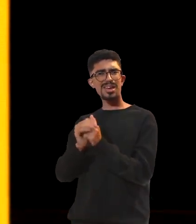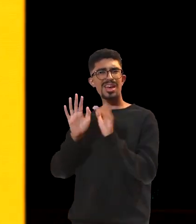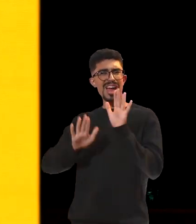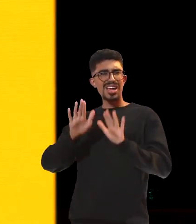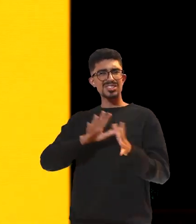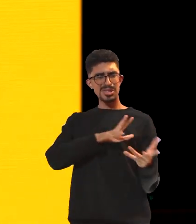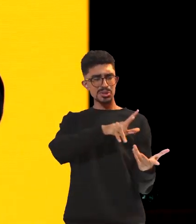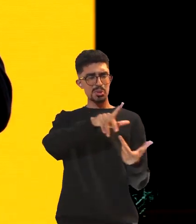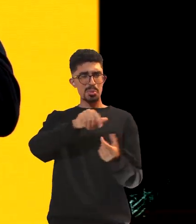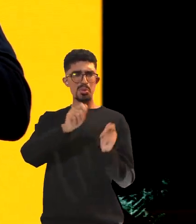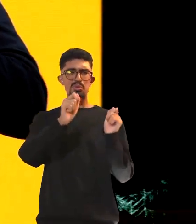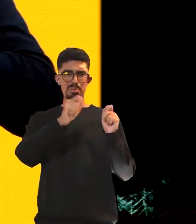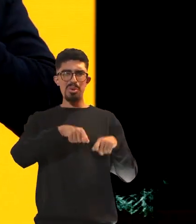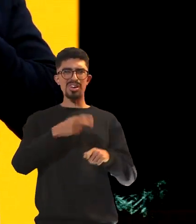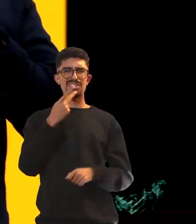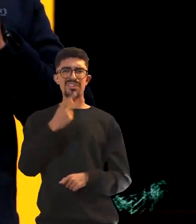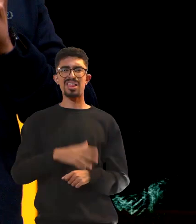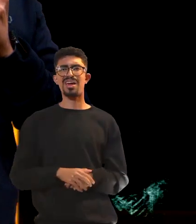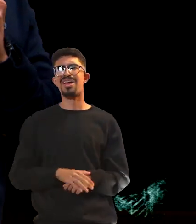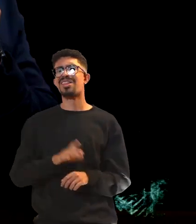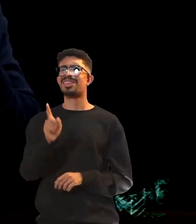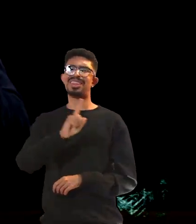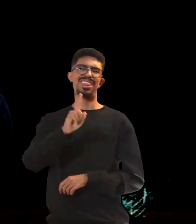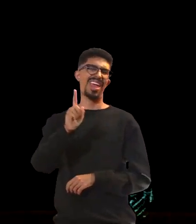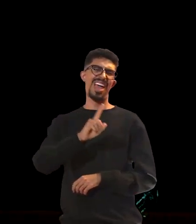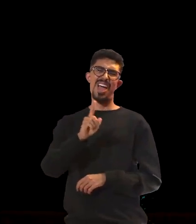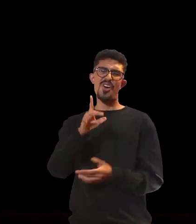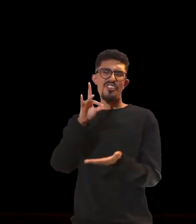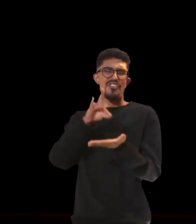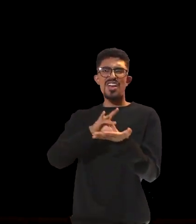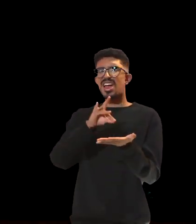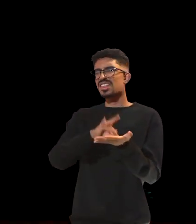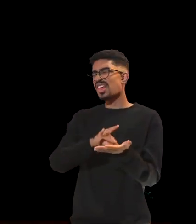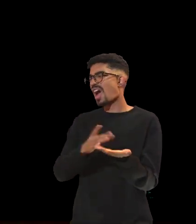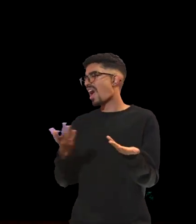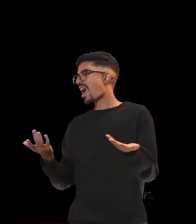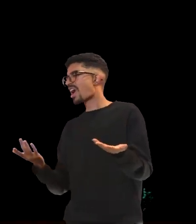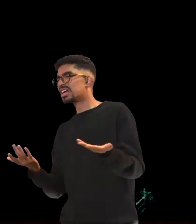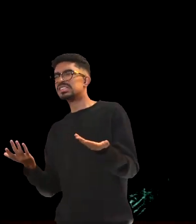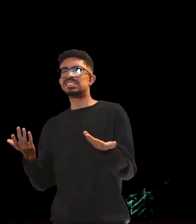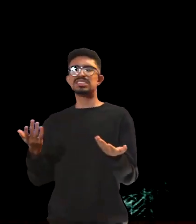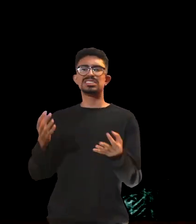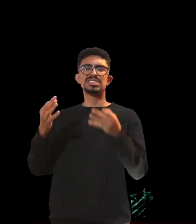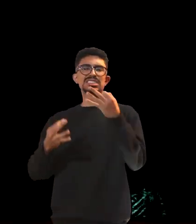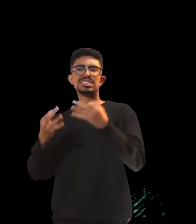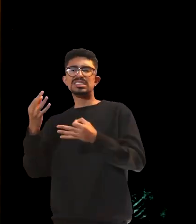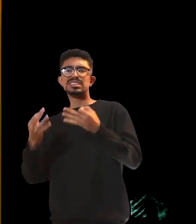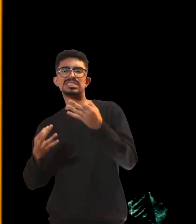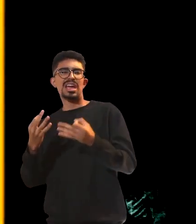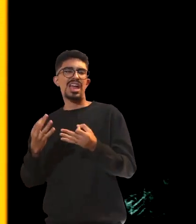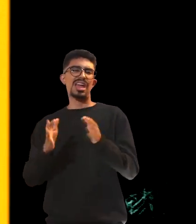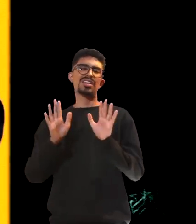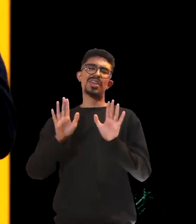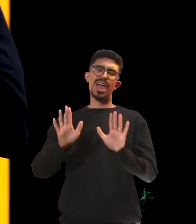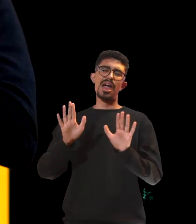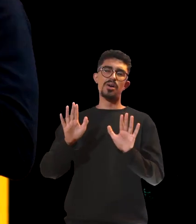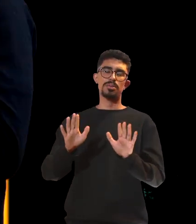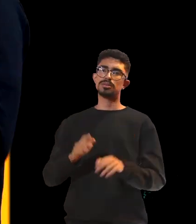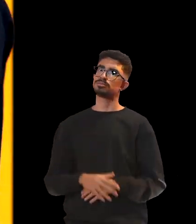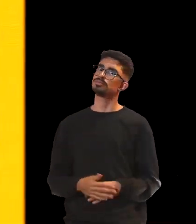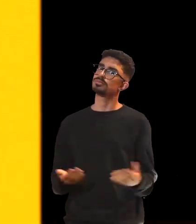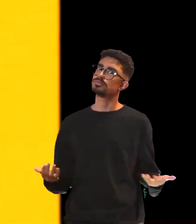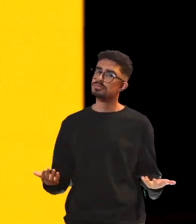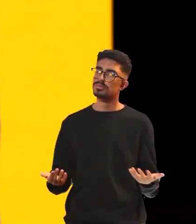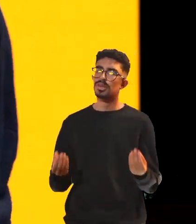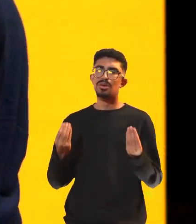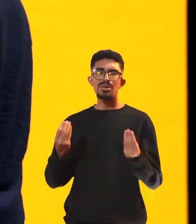esse é o seu certo, a sua verdade. No último dia, diante do trono de Deus, não vai ter a sua verdade, vai ter a dele. E é bom que a